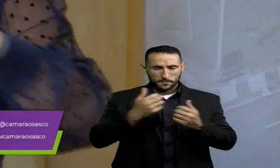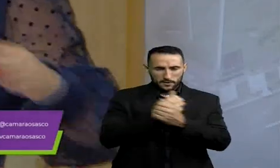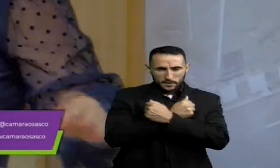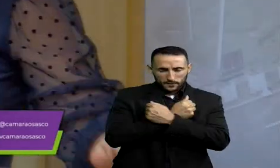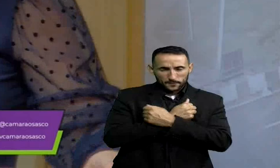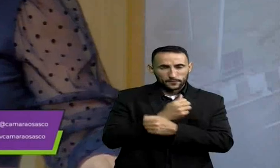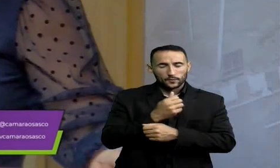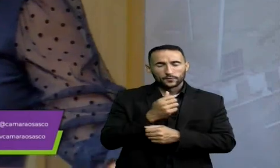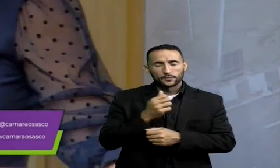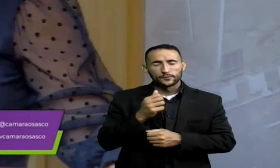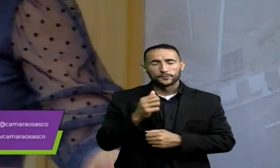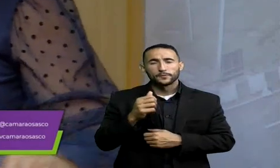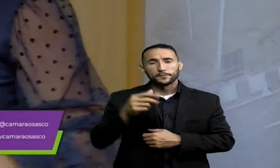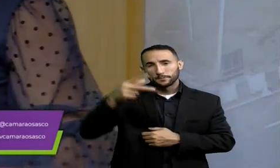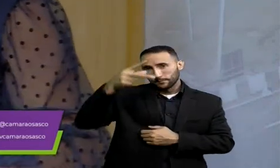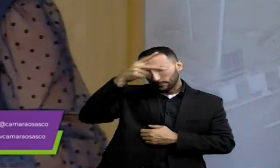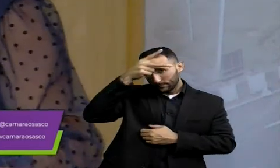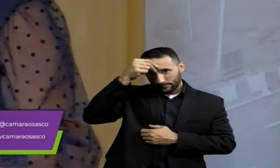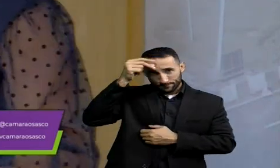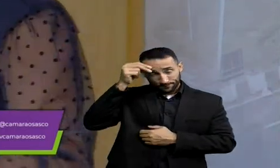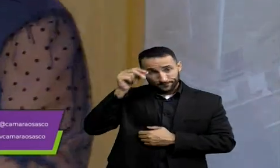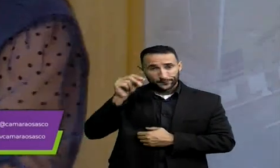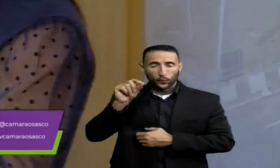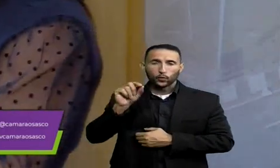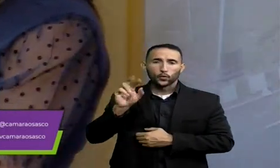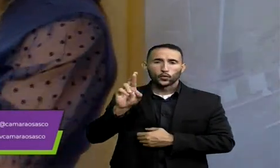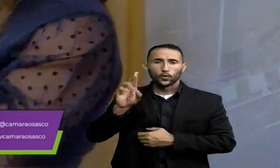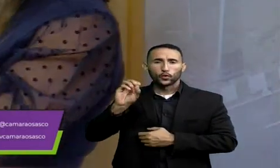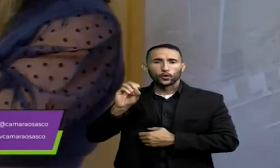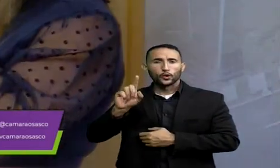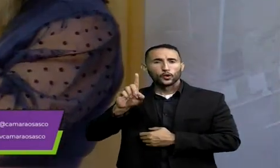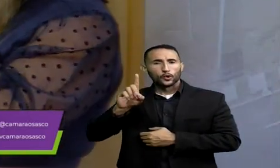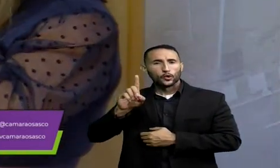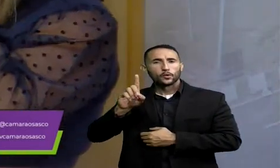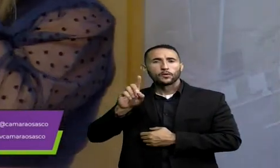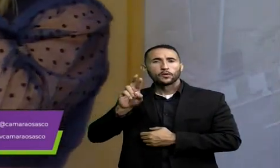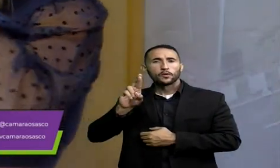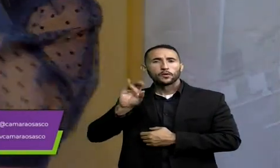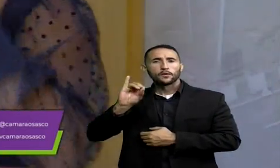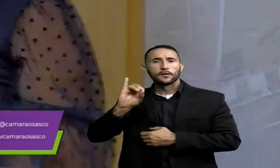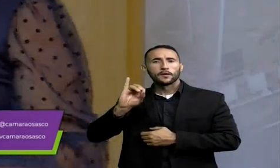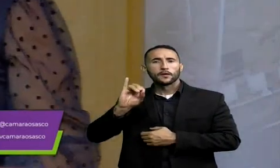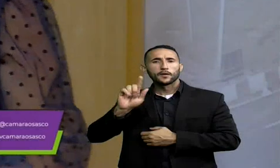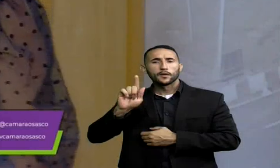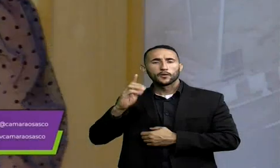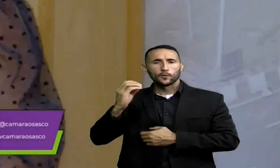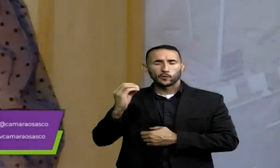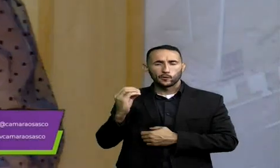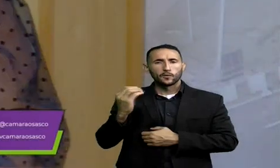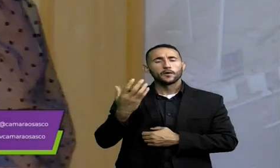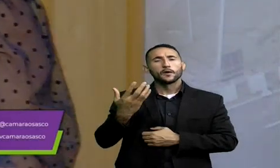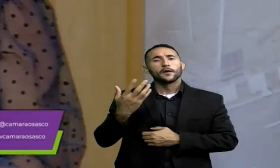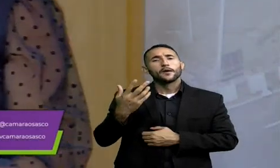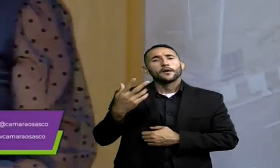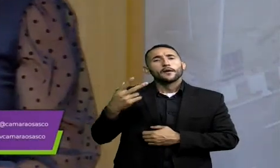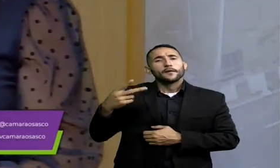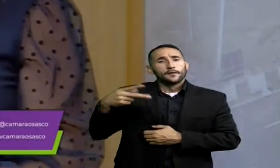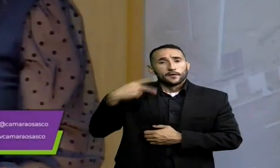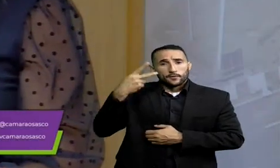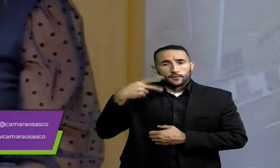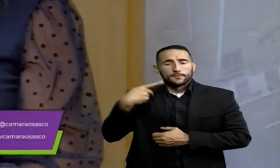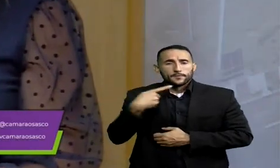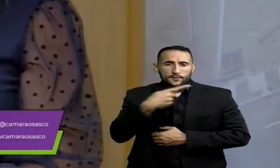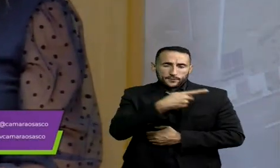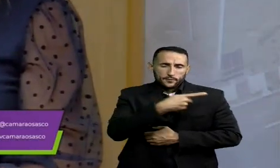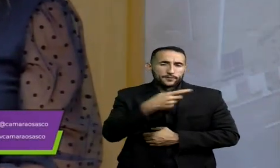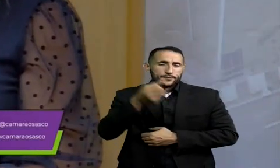eh venho aqui hoje falar tava ouvindo a pastora falar outros vereadores que passou por essa Tribuna